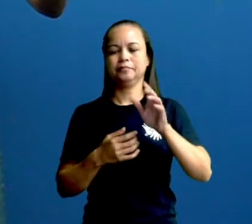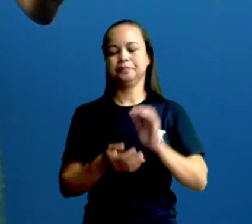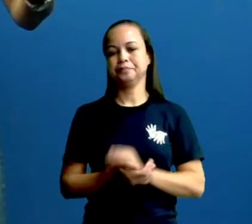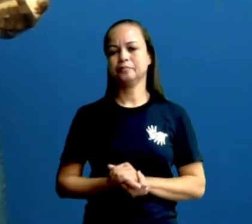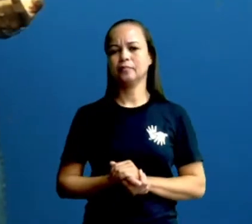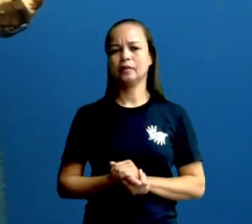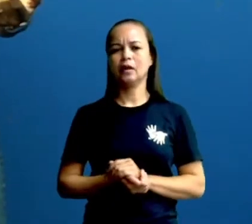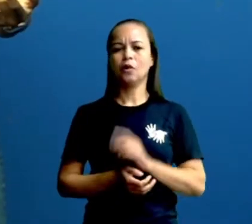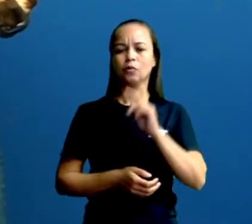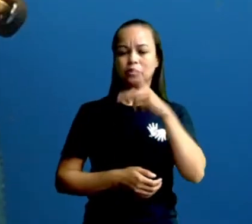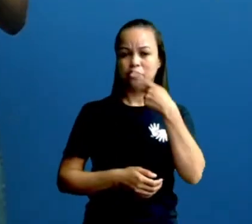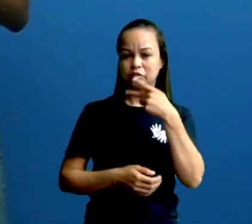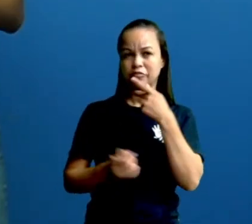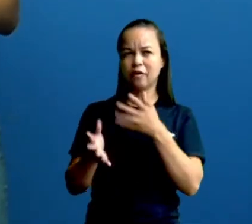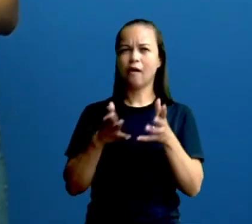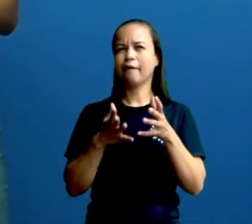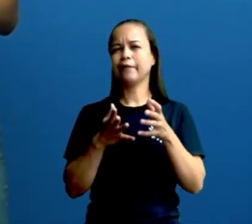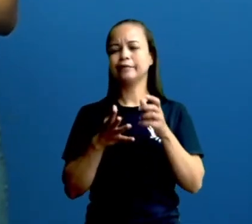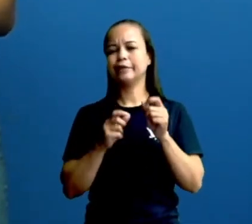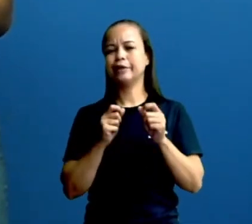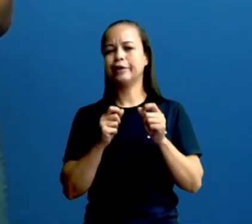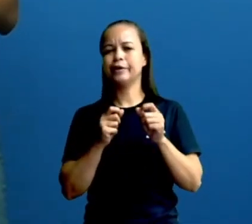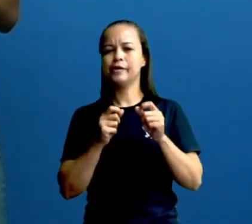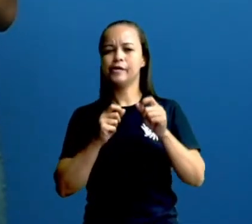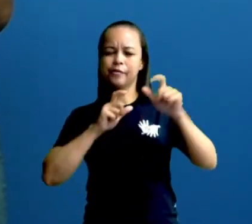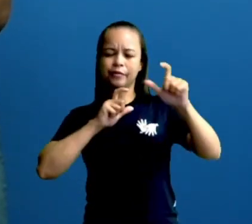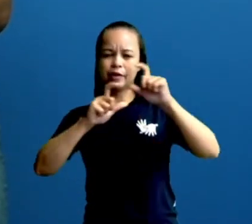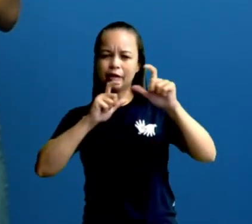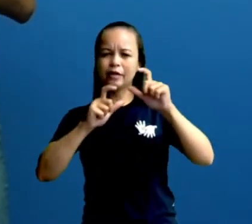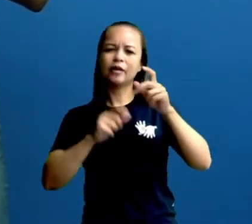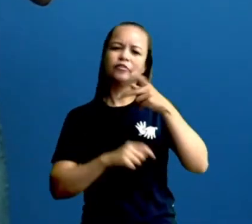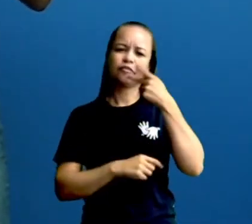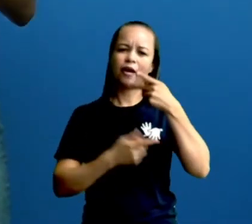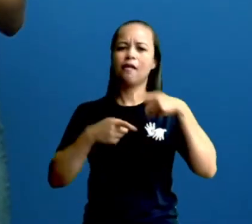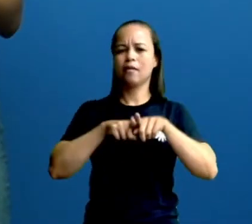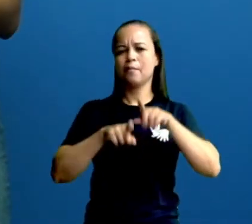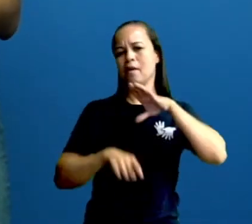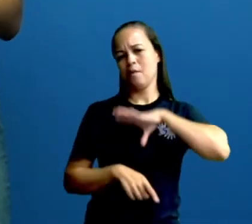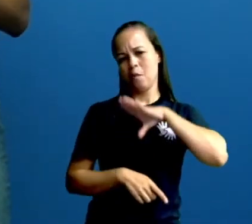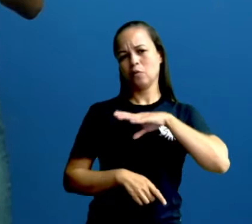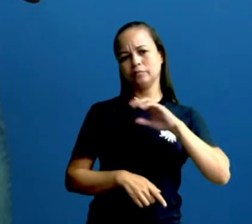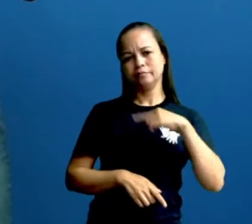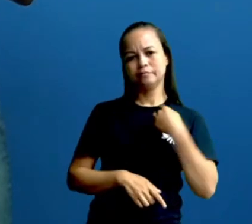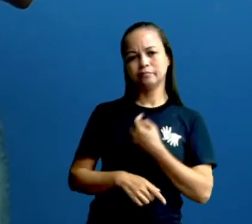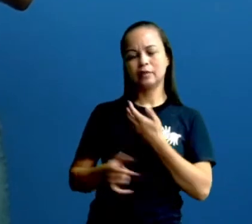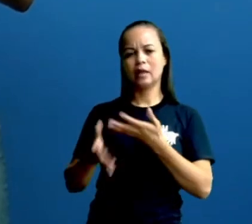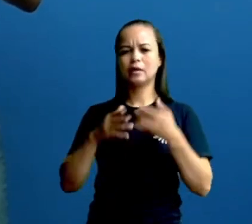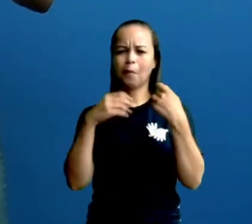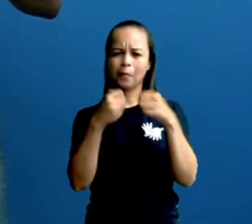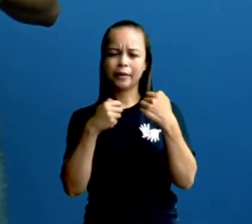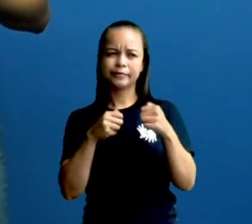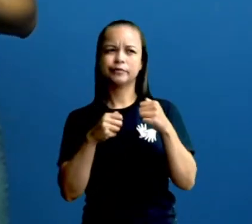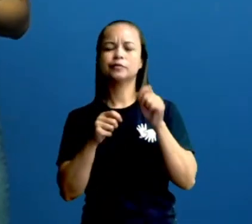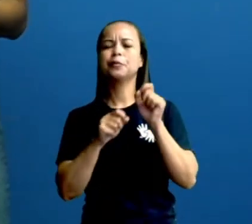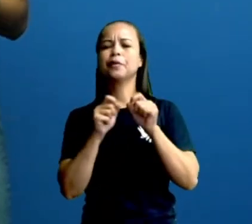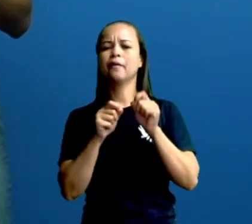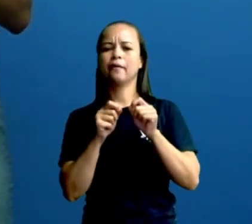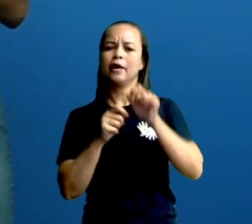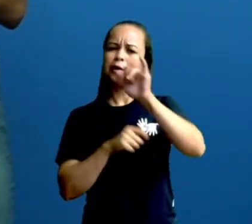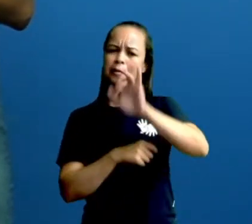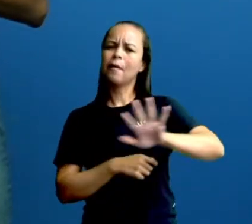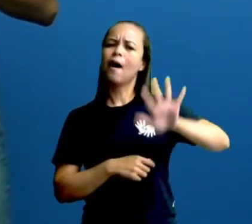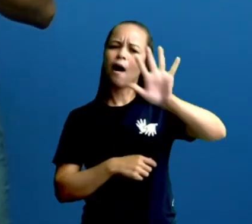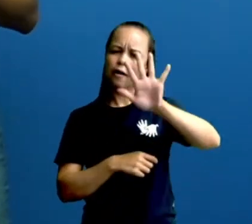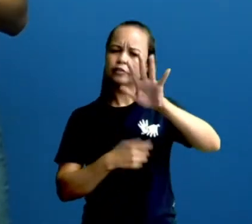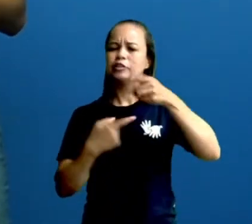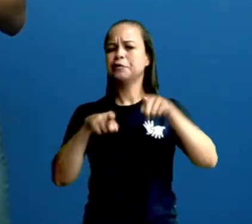também da nossa língua portuguesa, do nosso português, que precisa-se de quê? De imagem e precisa também